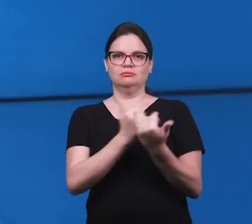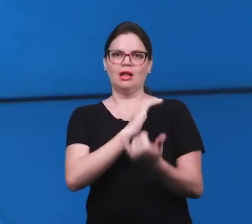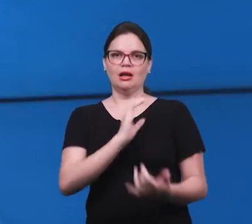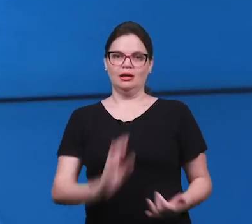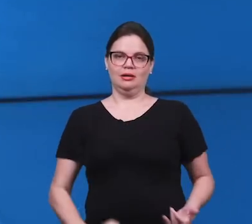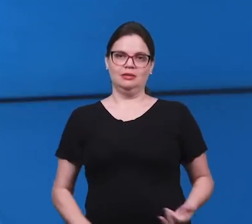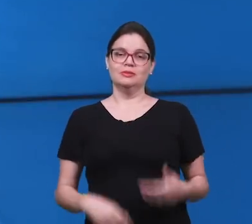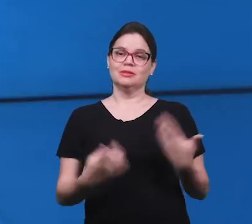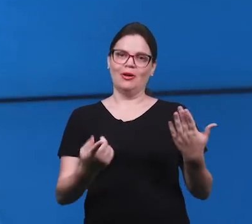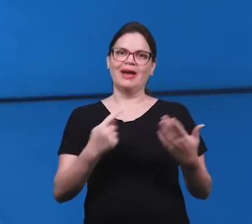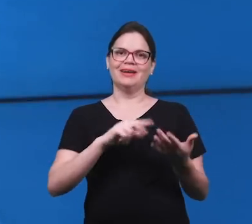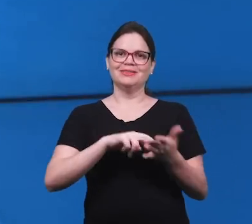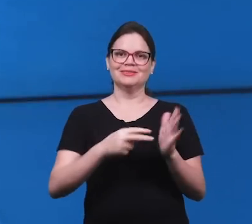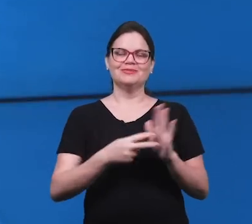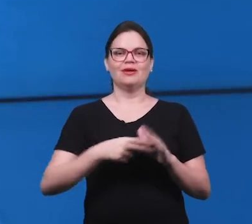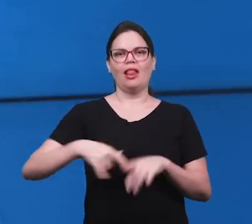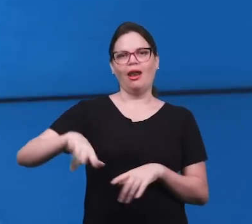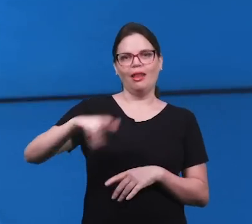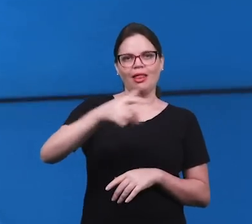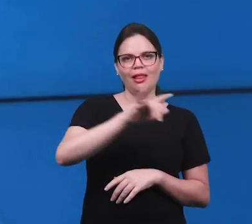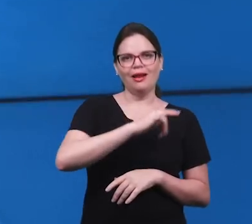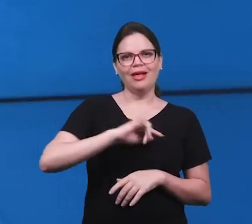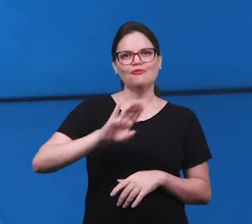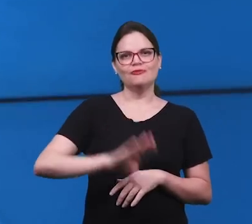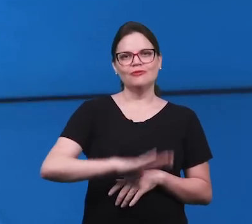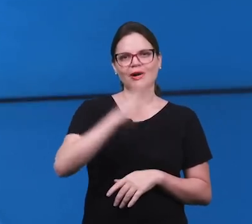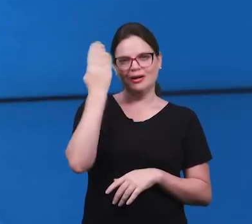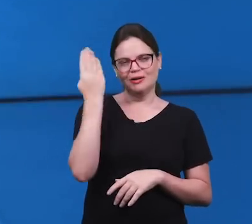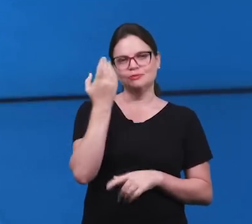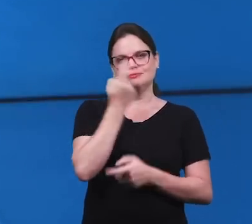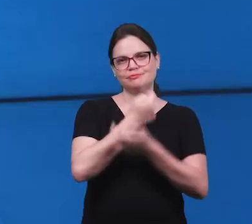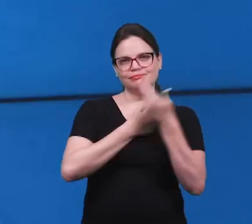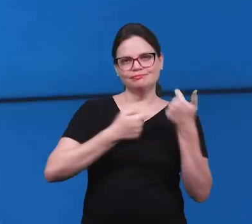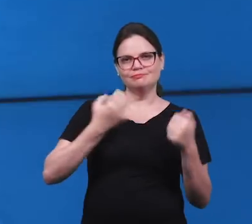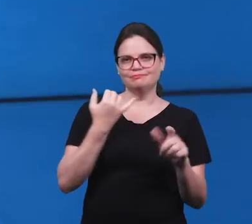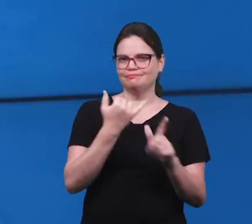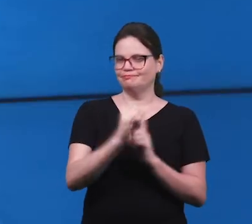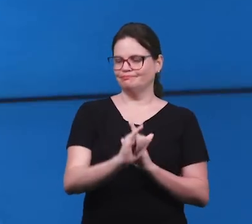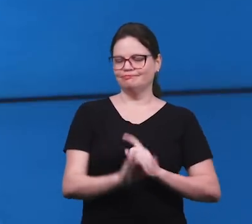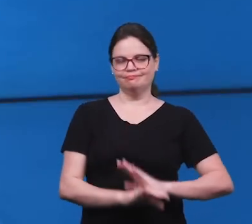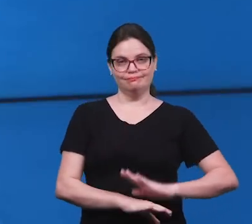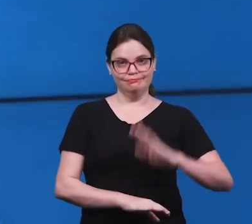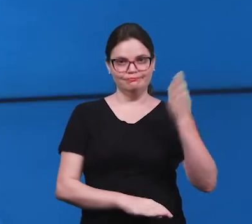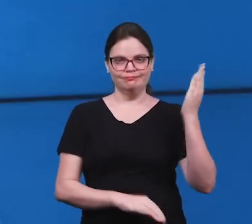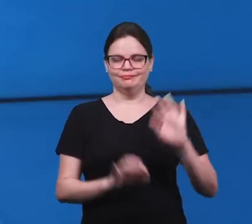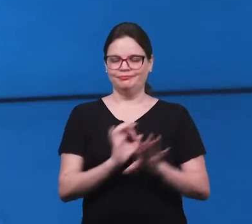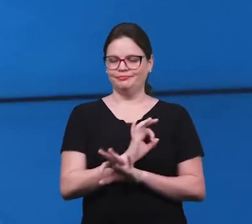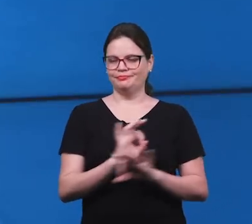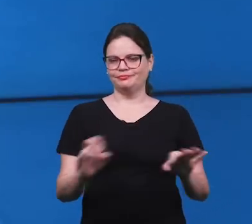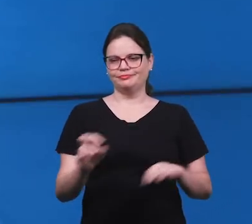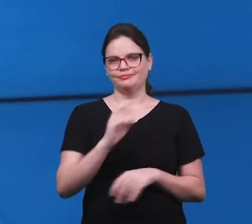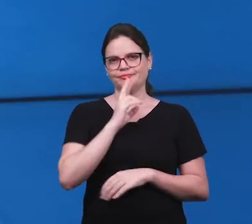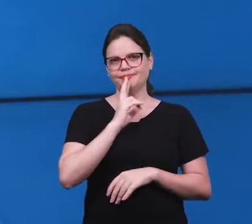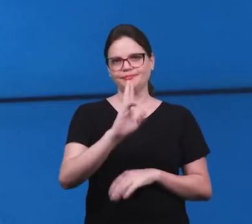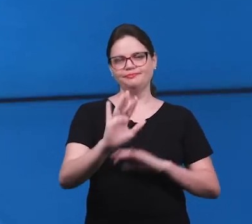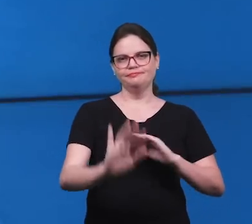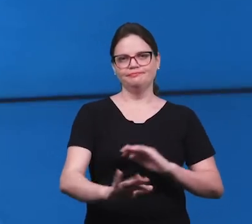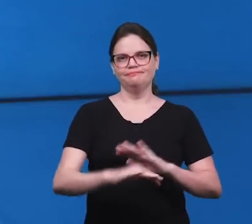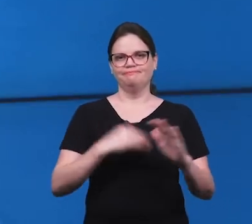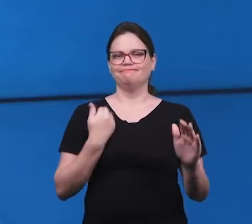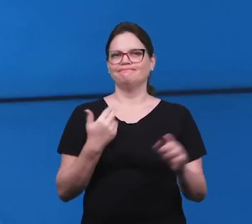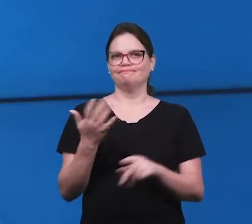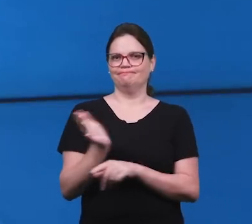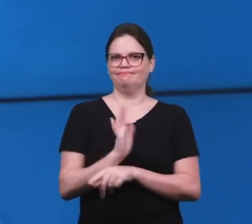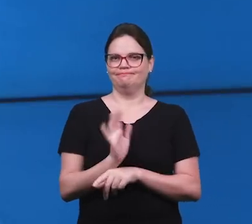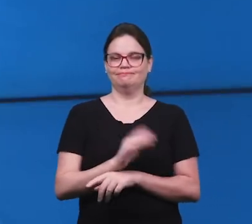falso profetismo, muito bem colocado, como você colocou na sua resposta. Está muito bem dentro do sentido,